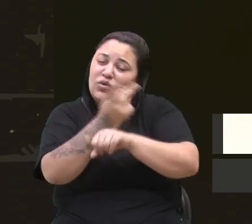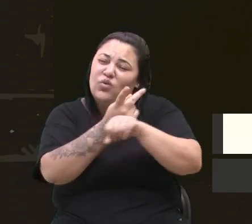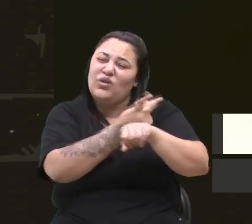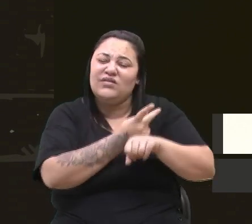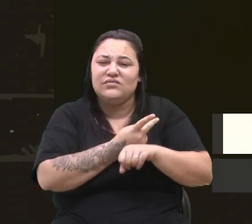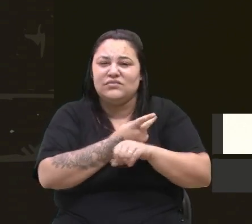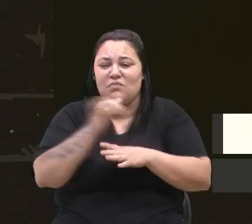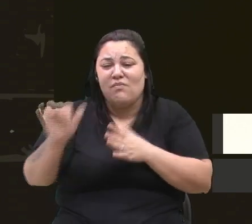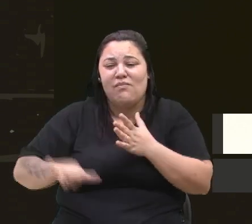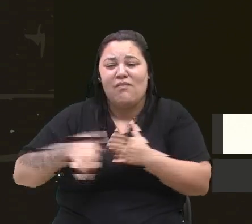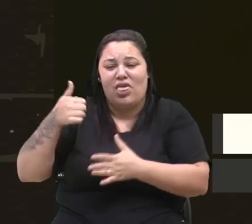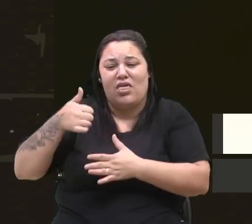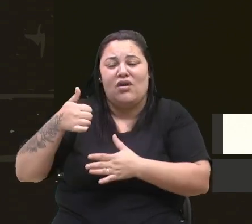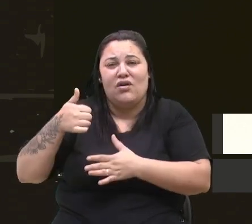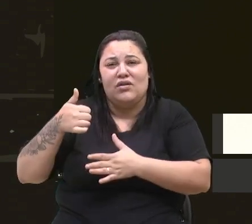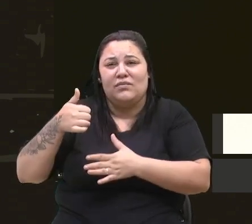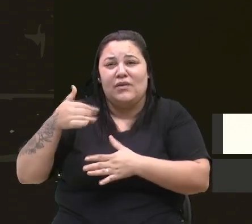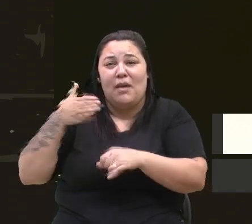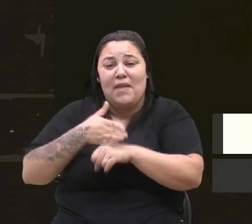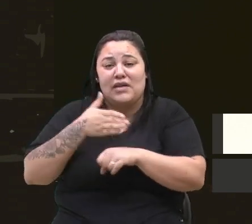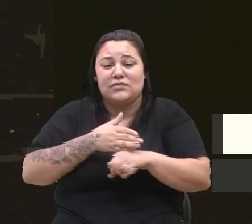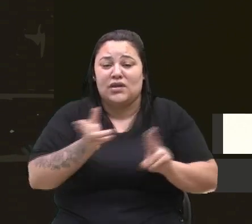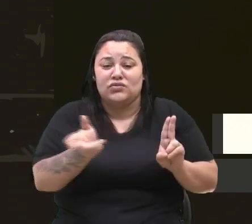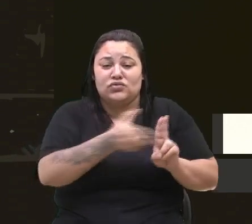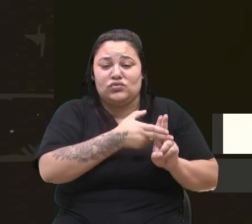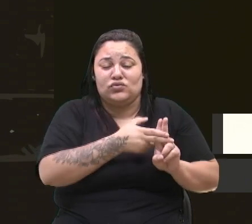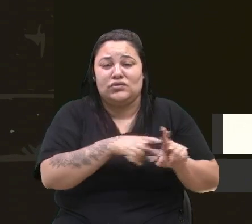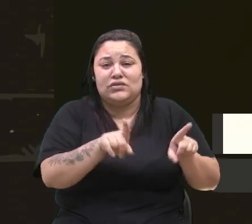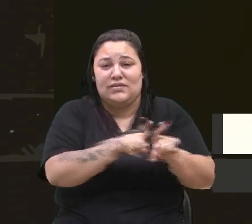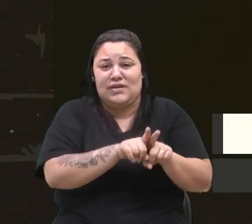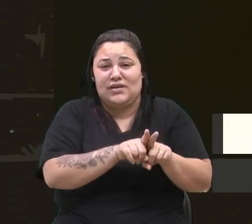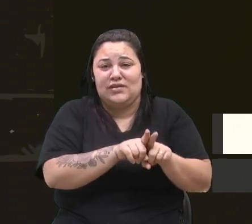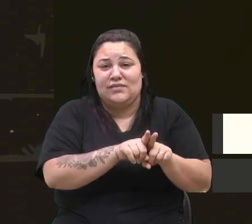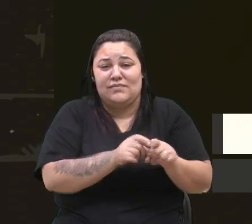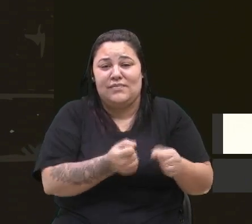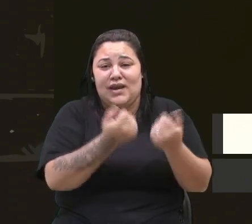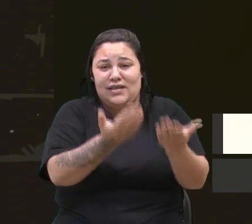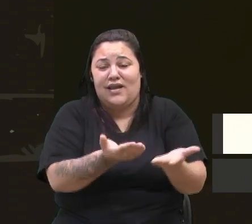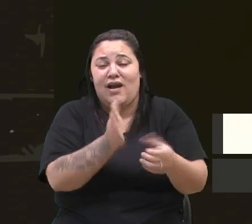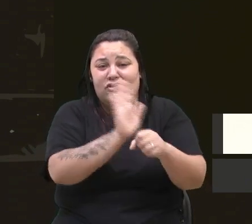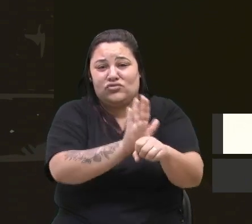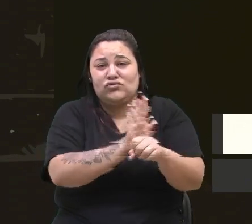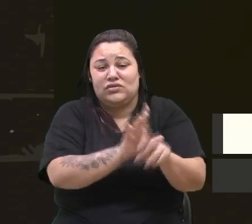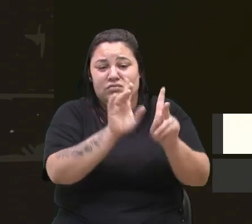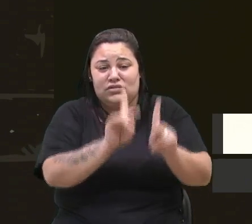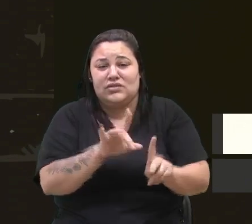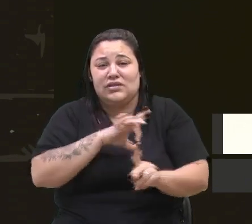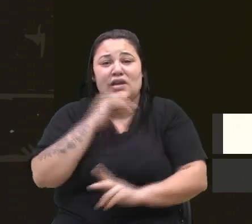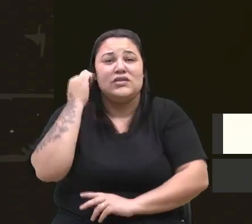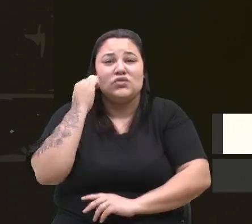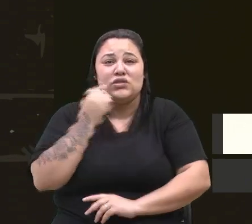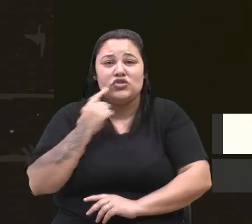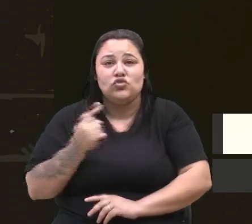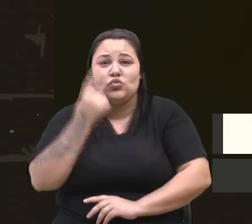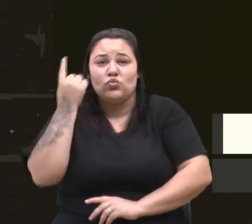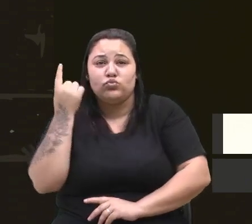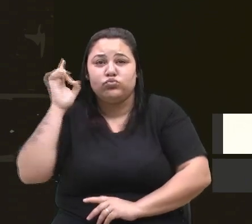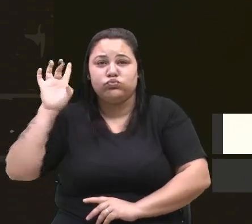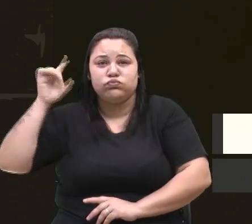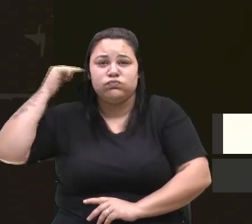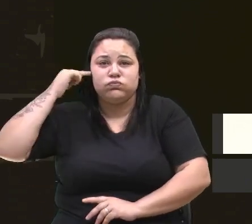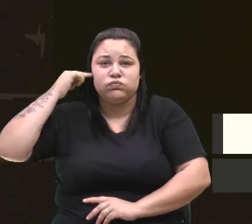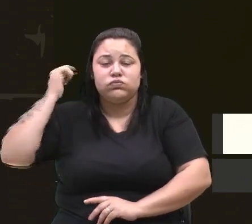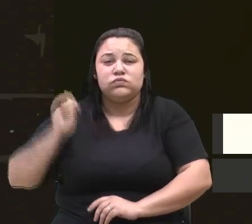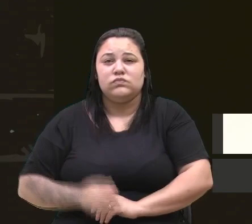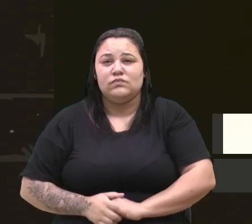dessa melhoria e dessa assistência às pessoas que têm surdez unilateral. Obrigado. Eu vou